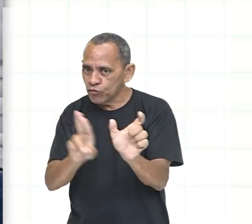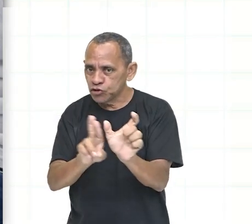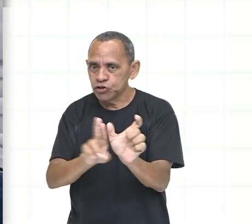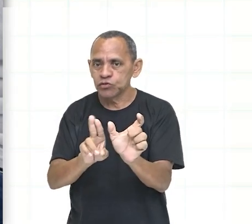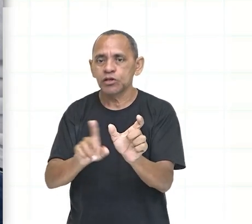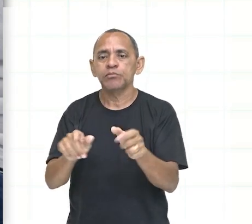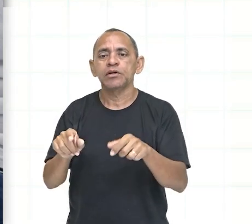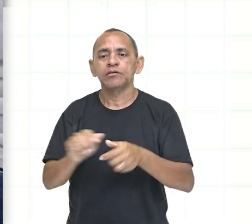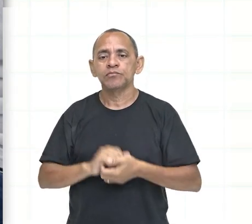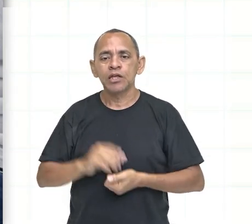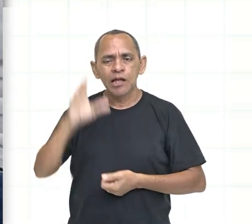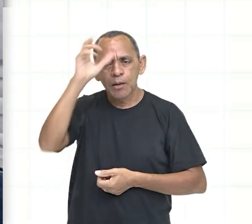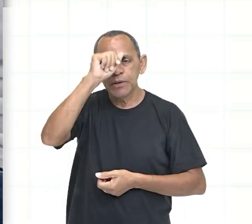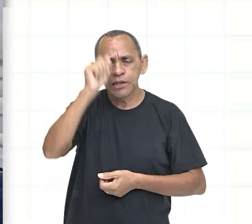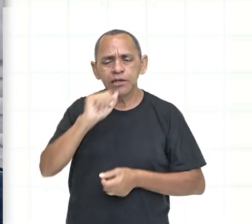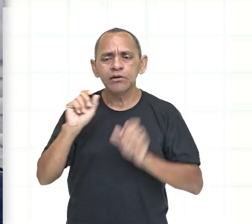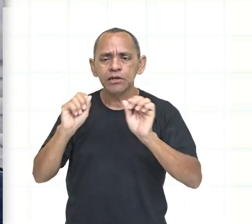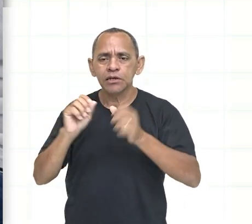né? Tocar